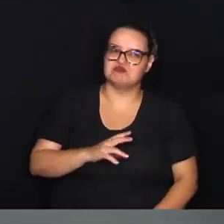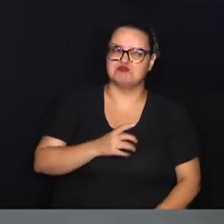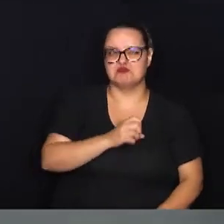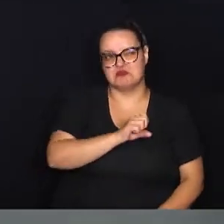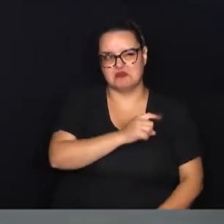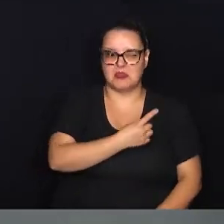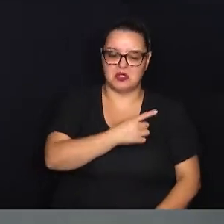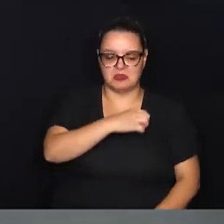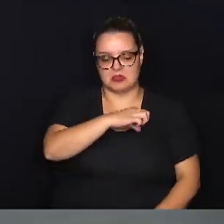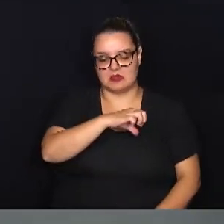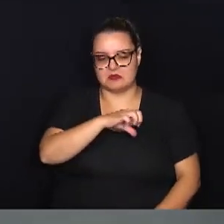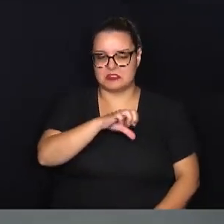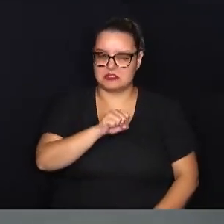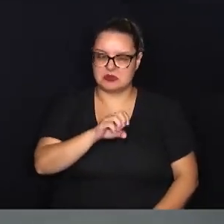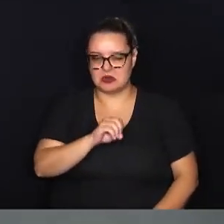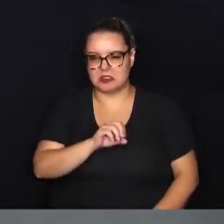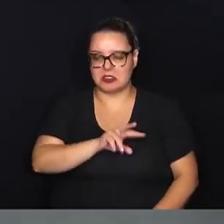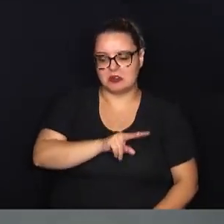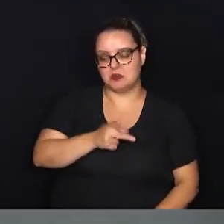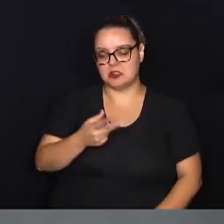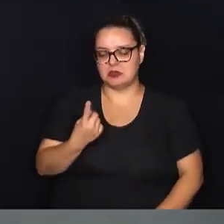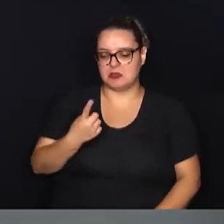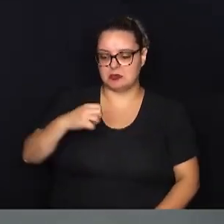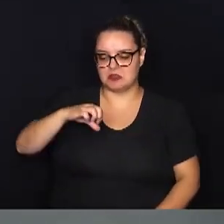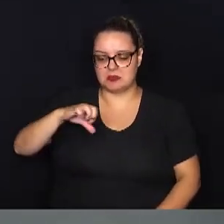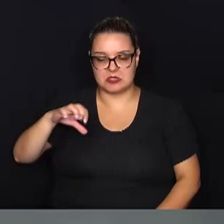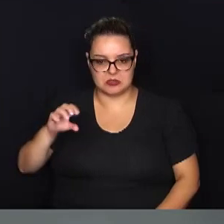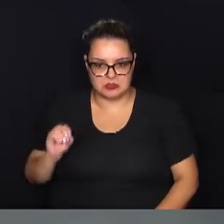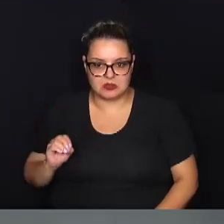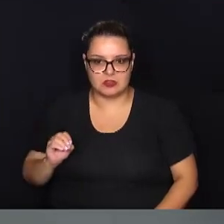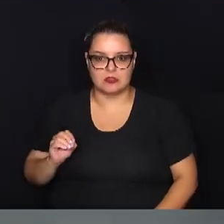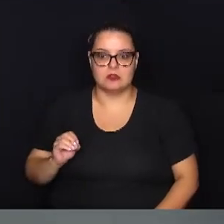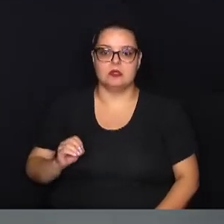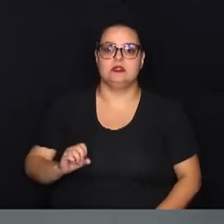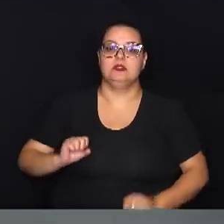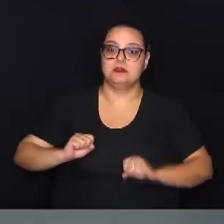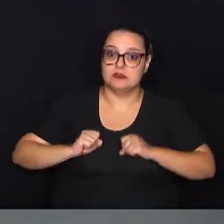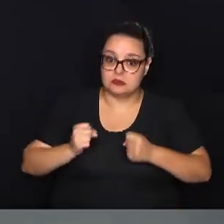para 90, se dedicou a relançar